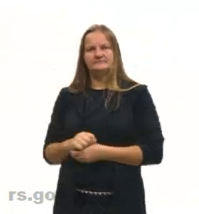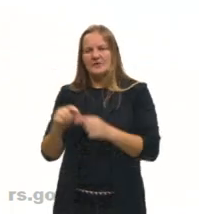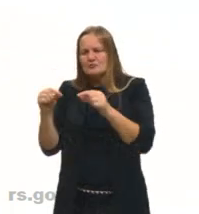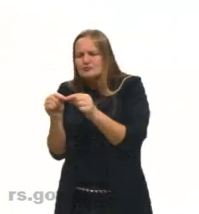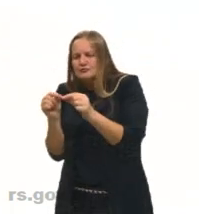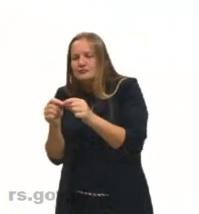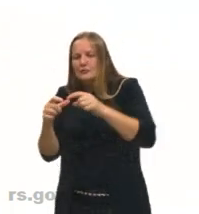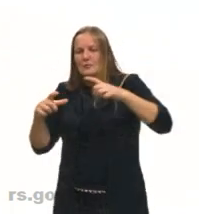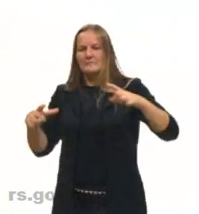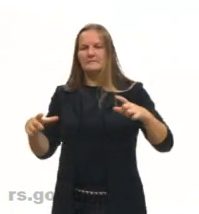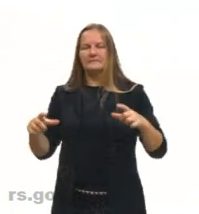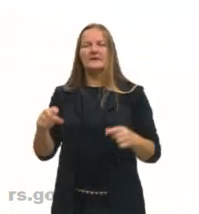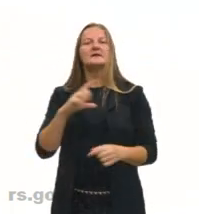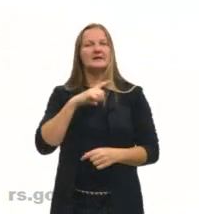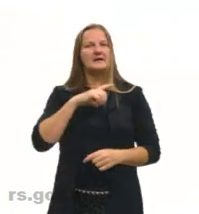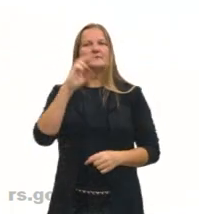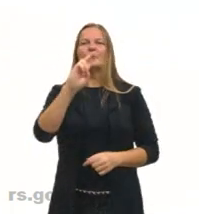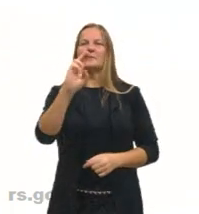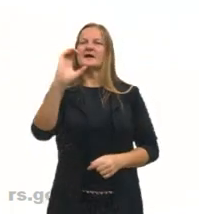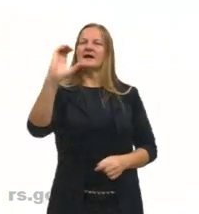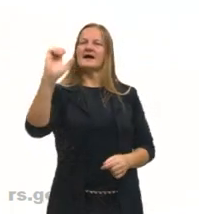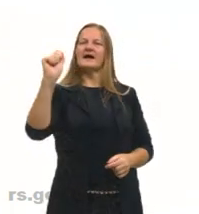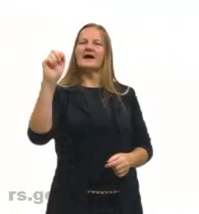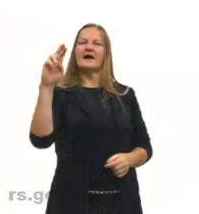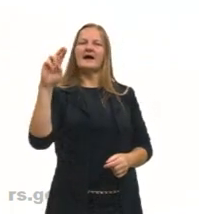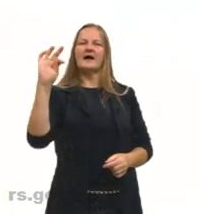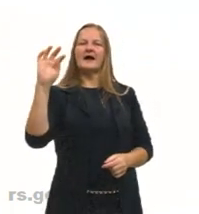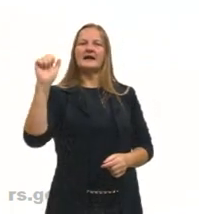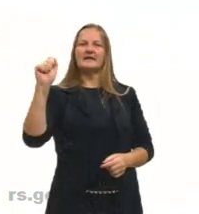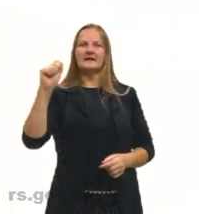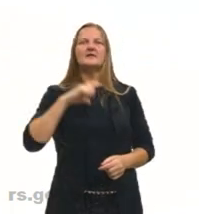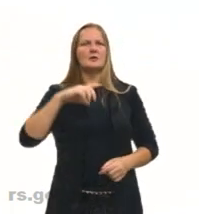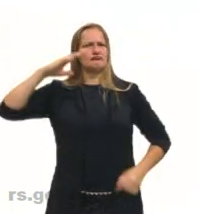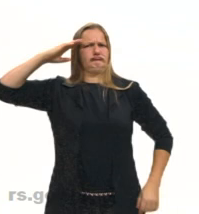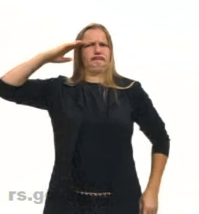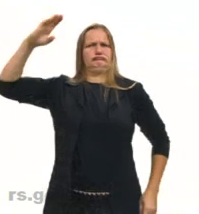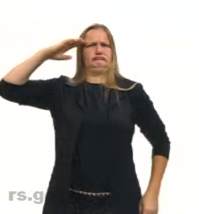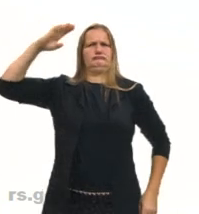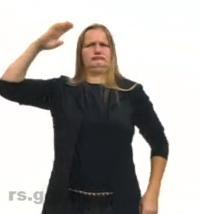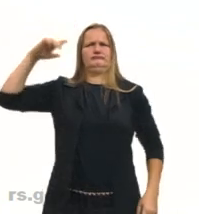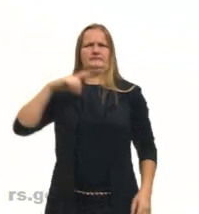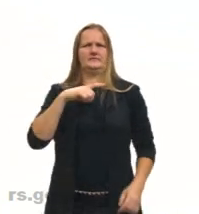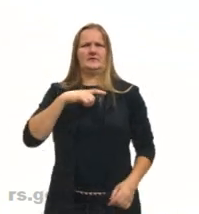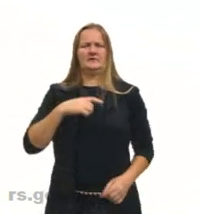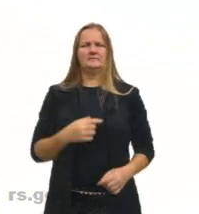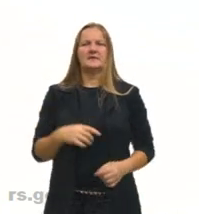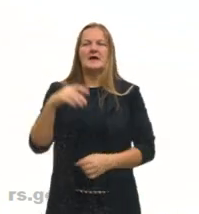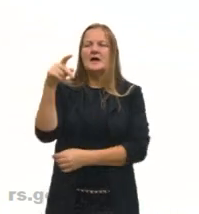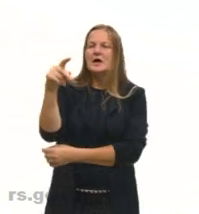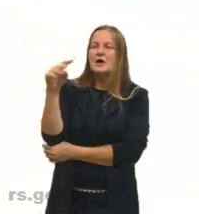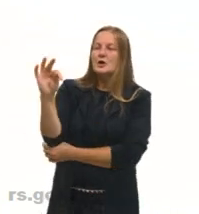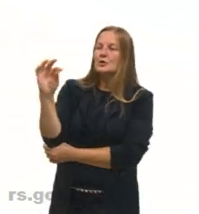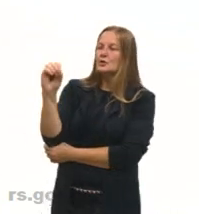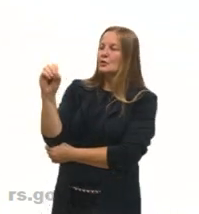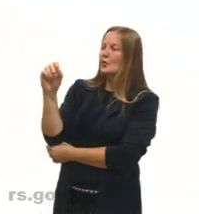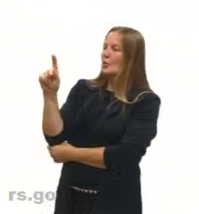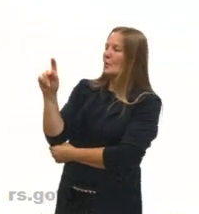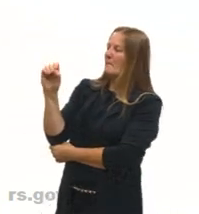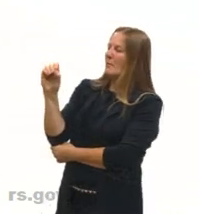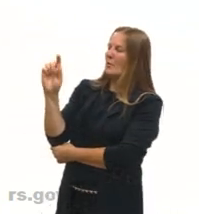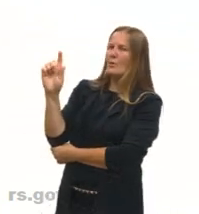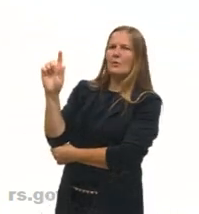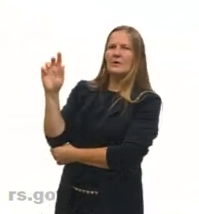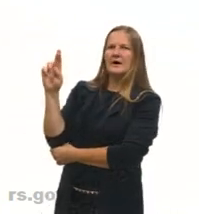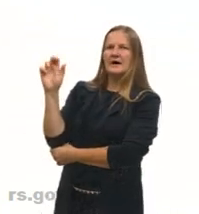então carta por exemplo carta que a gente fala um exército nessa um cartas cartas topográficas ou cartas